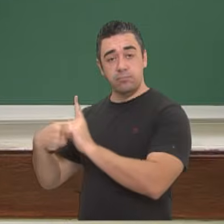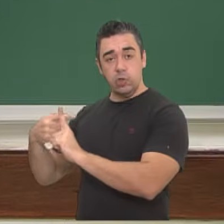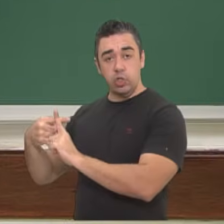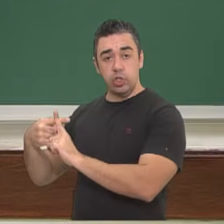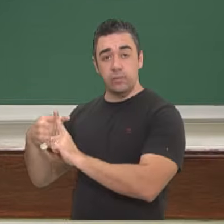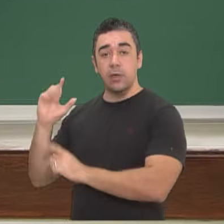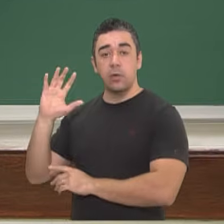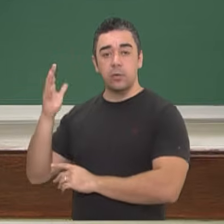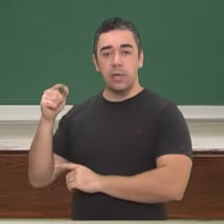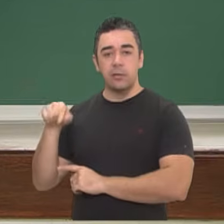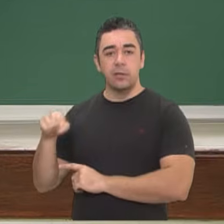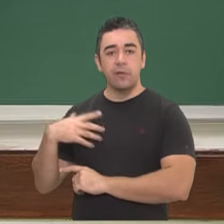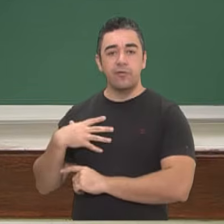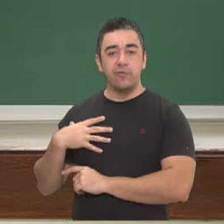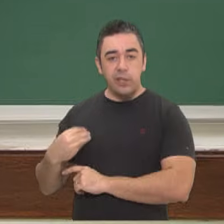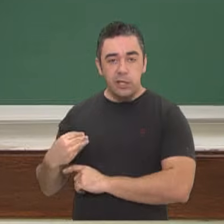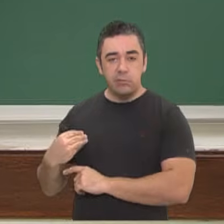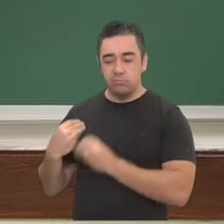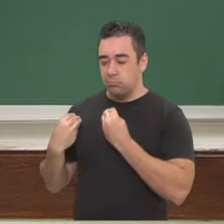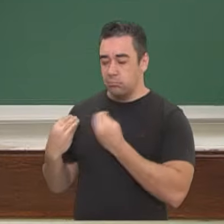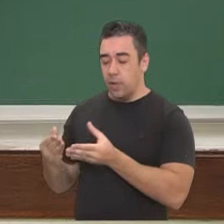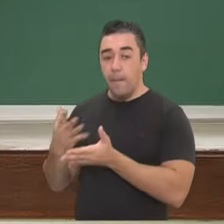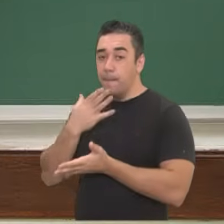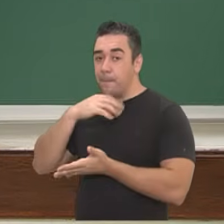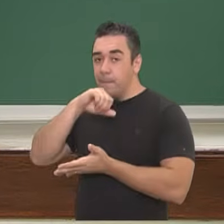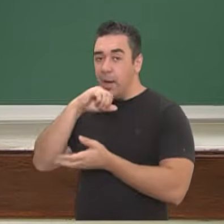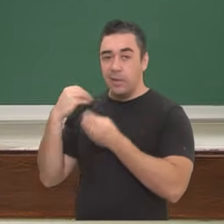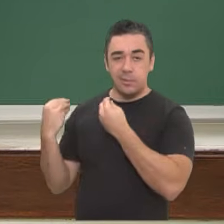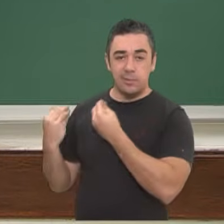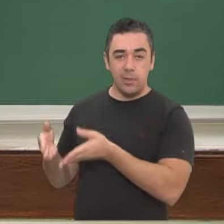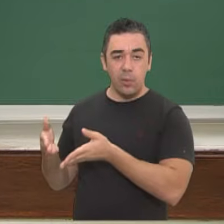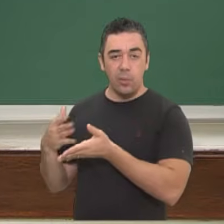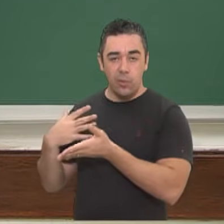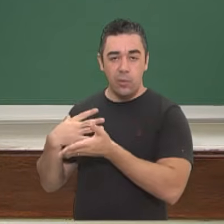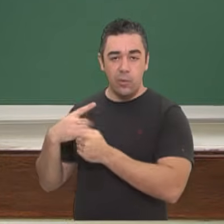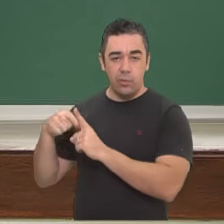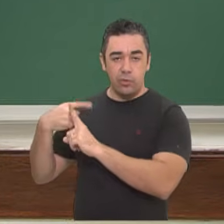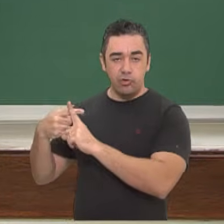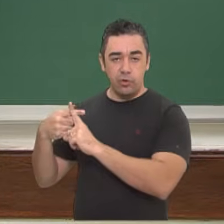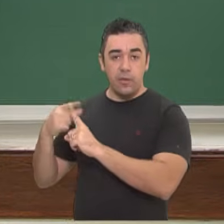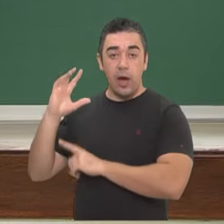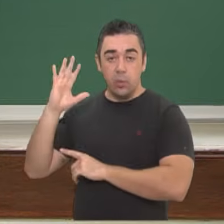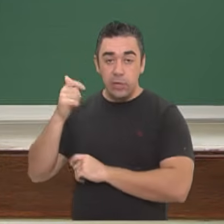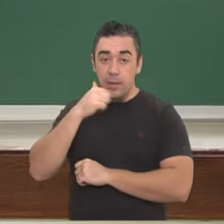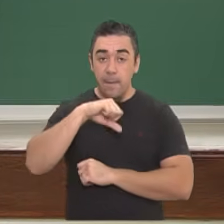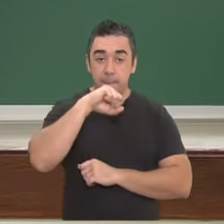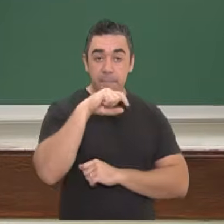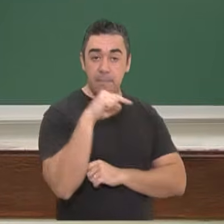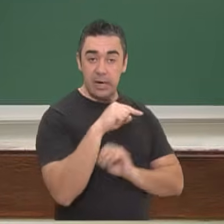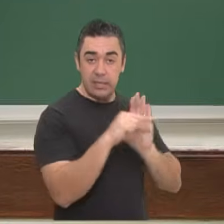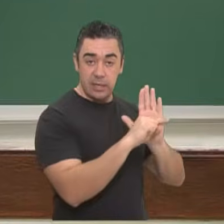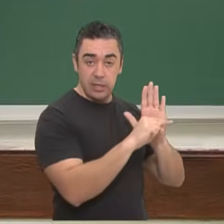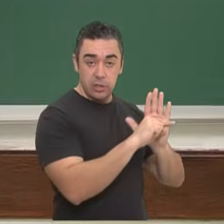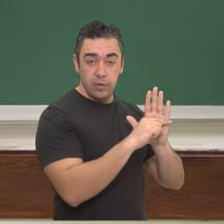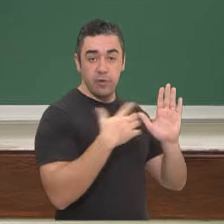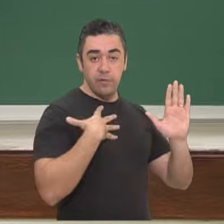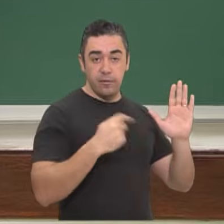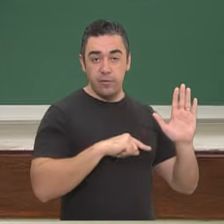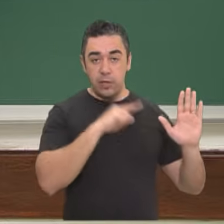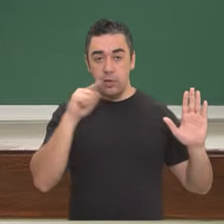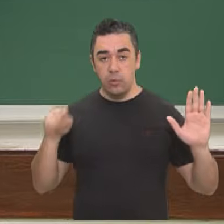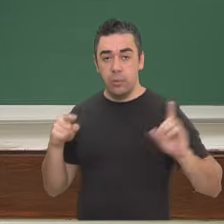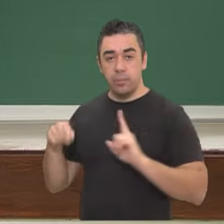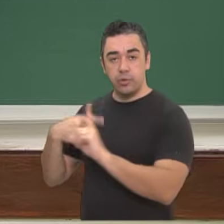consequentemente, ele recebeu o positivo aqui do pai. Então só ocorre nessa situação. Mãe negativo, filho positivo.